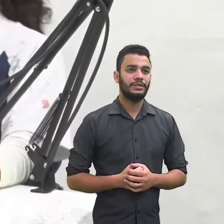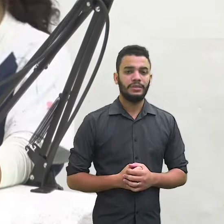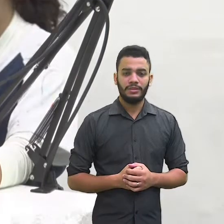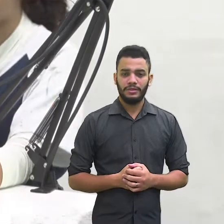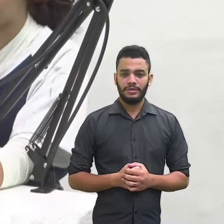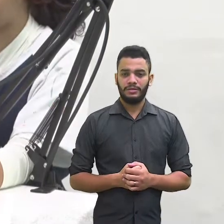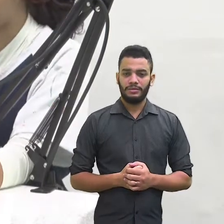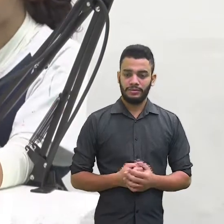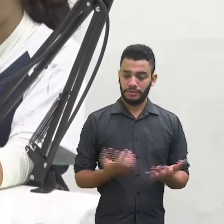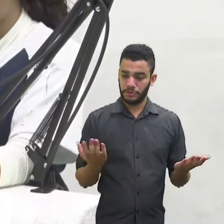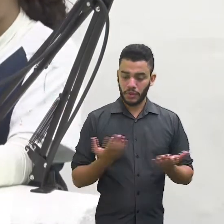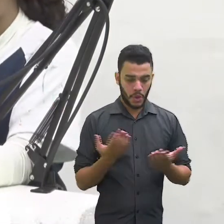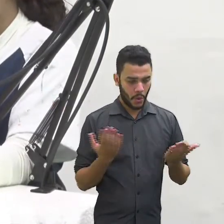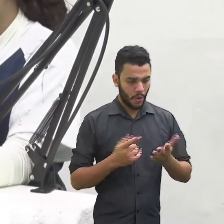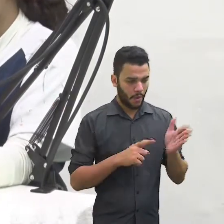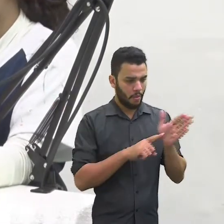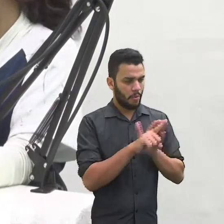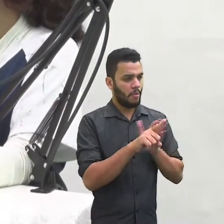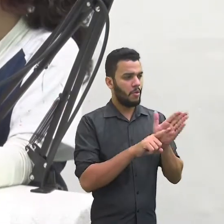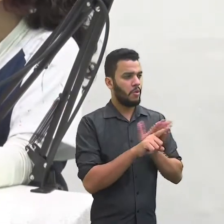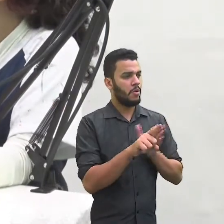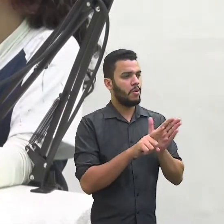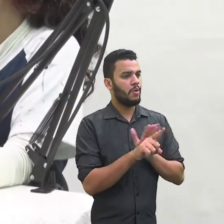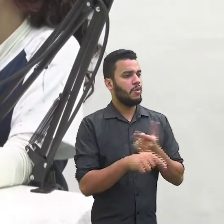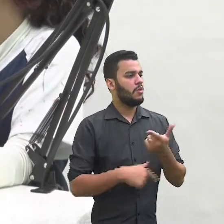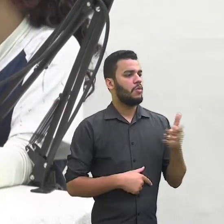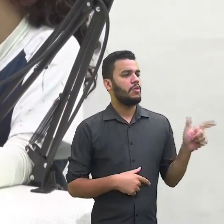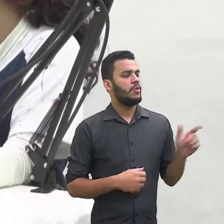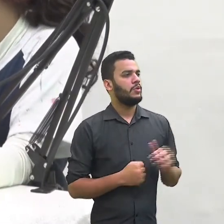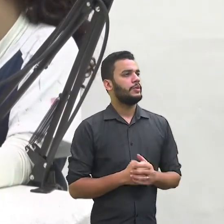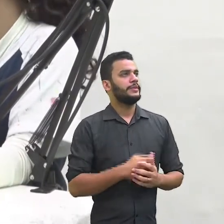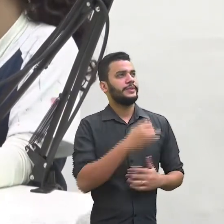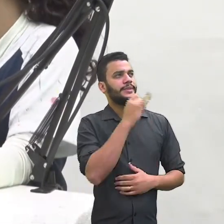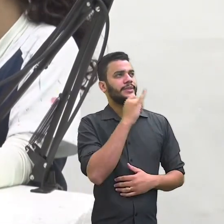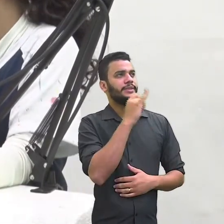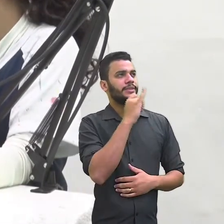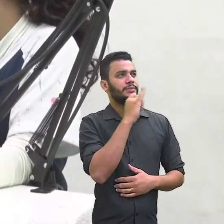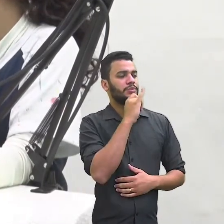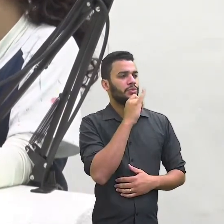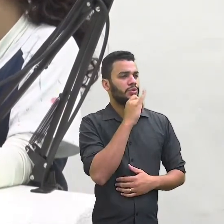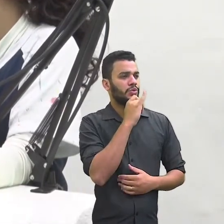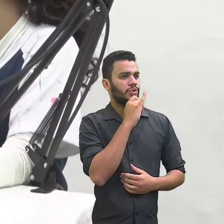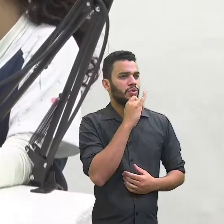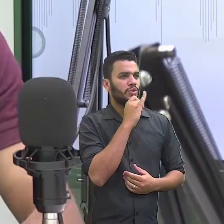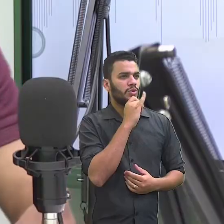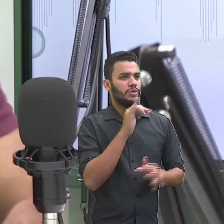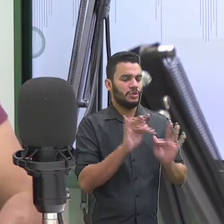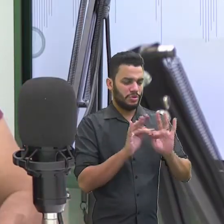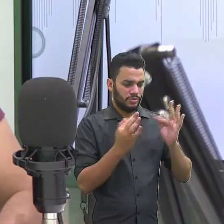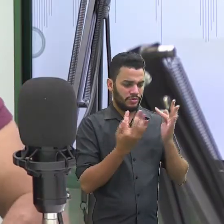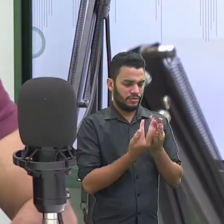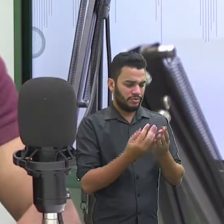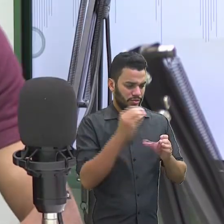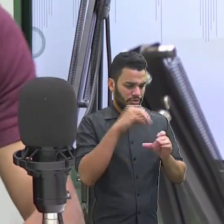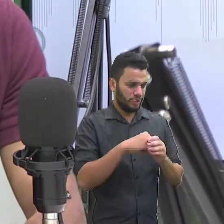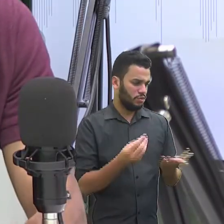mais outra pergunta, né? Como ser um bom pai ou uma boa mãe? Perfeito. Bem,